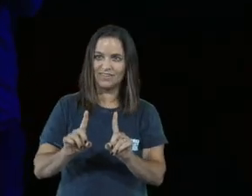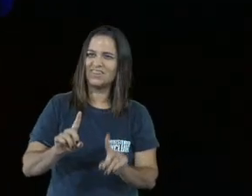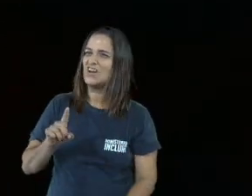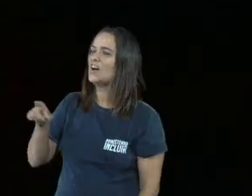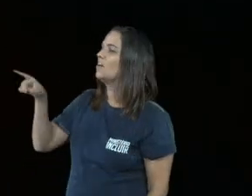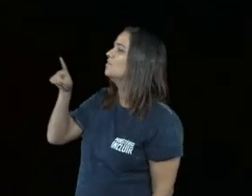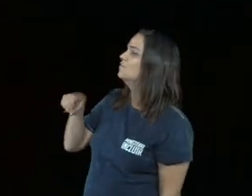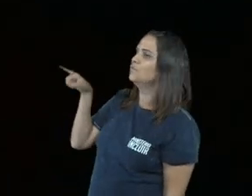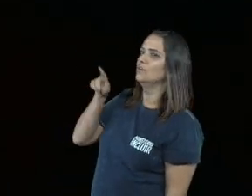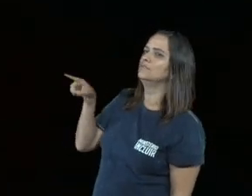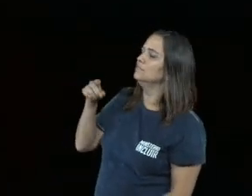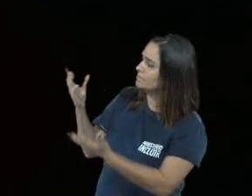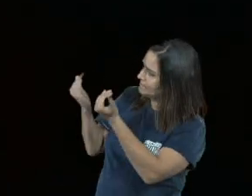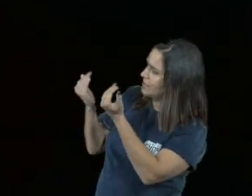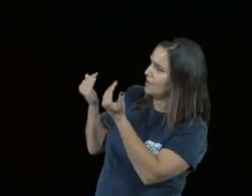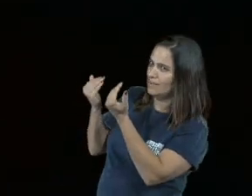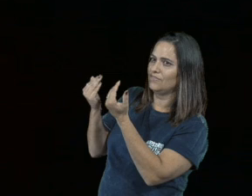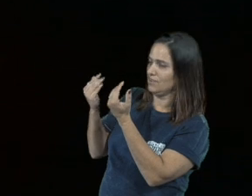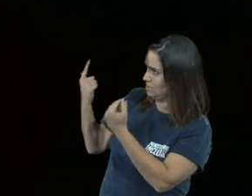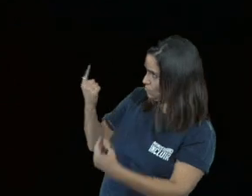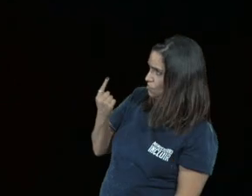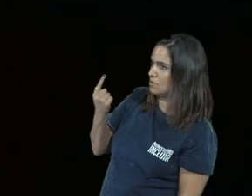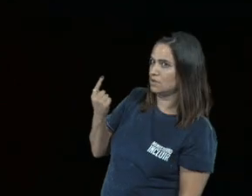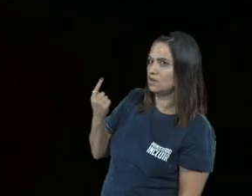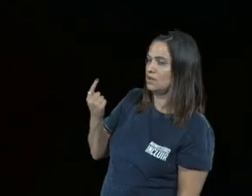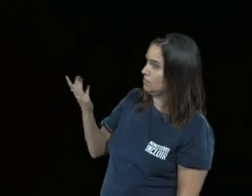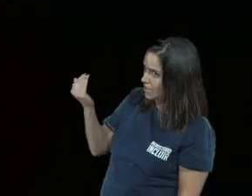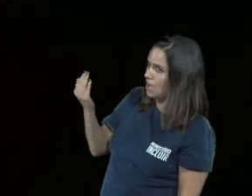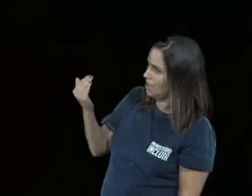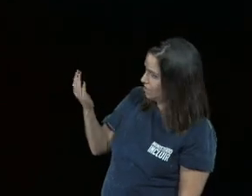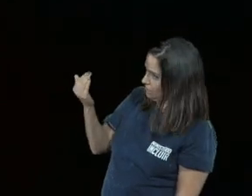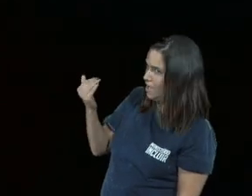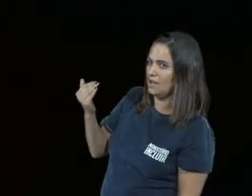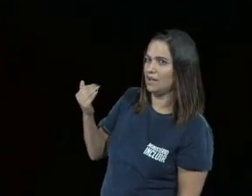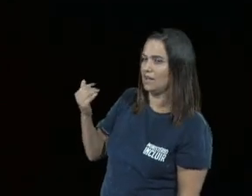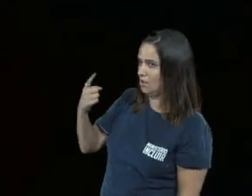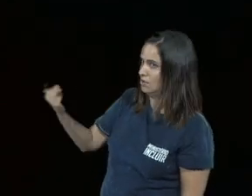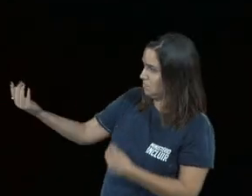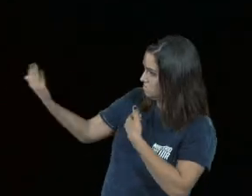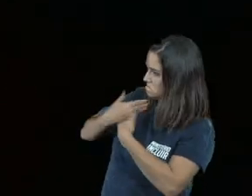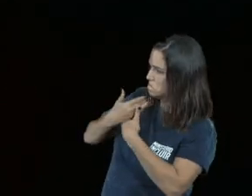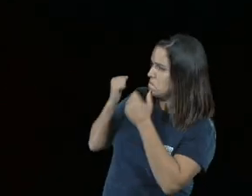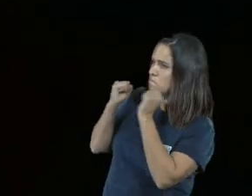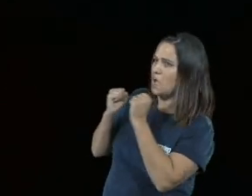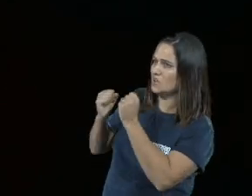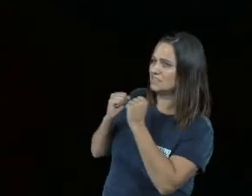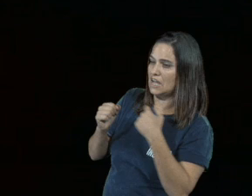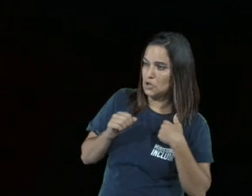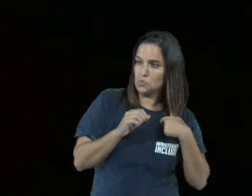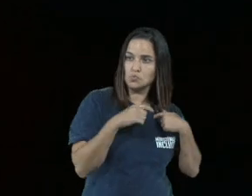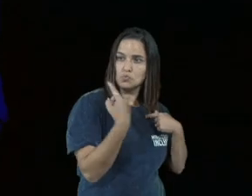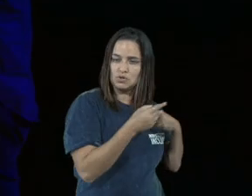e não ter muito sangue vem onde vocês contra mim sem me vencer nosso exército se renda vocês mas se eu vencer